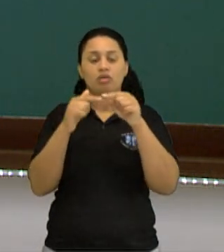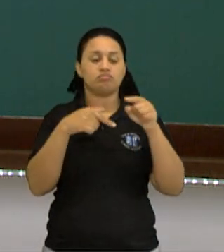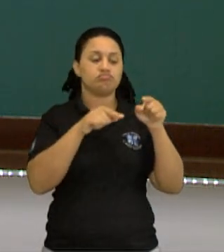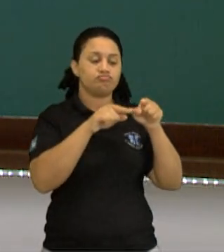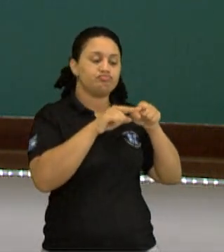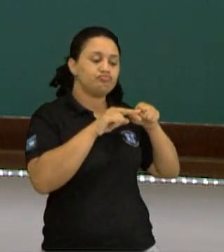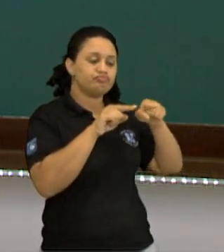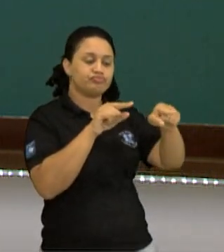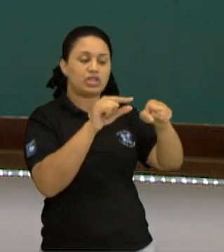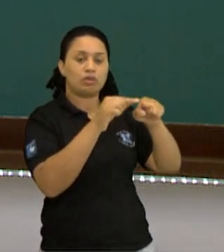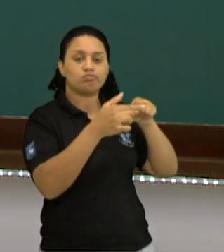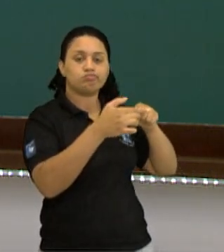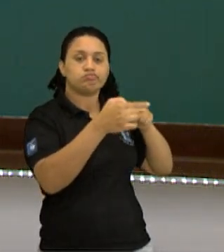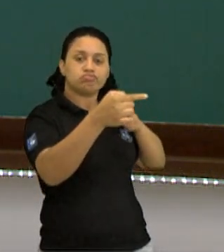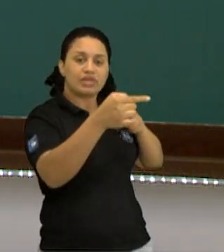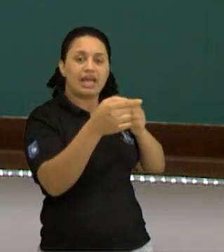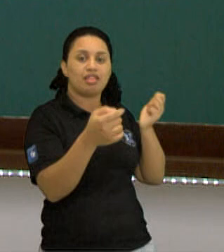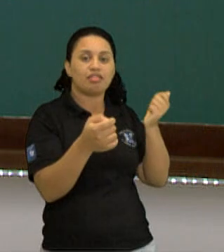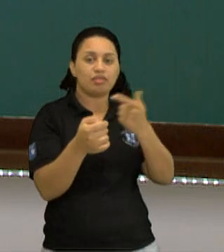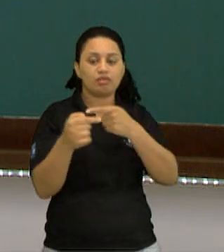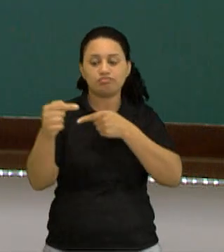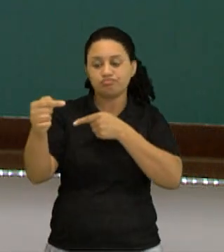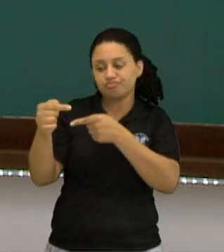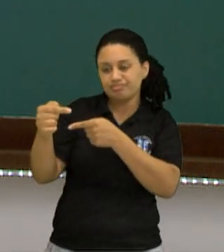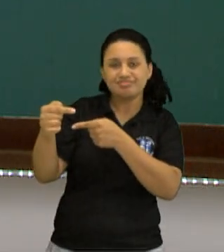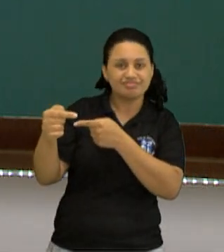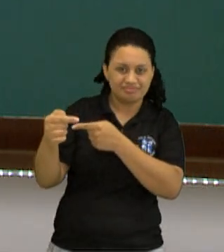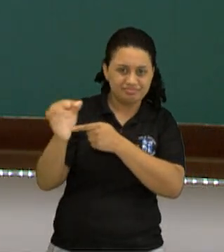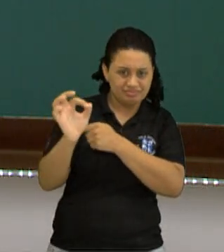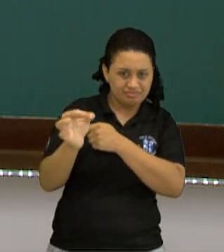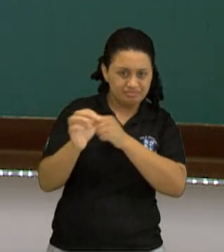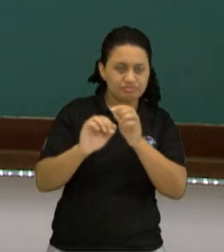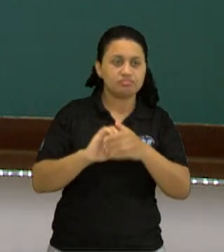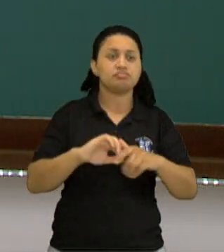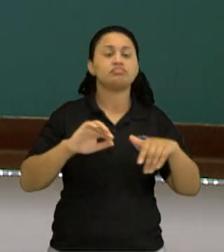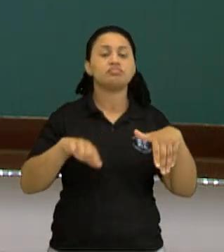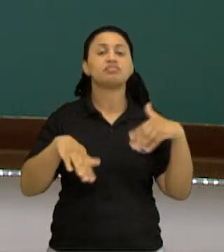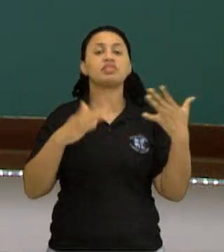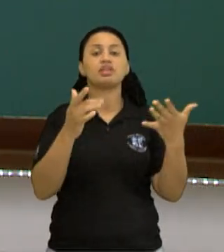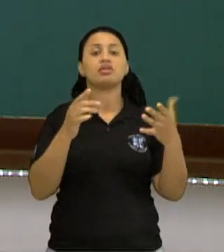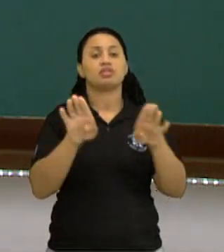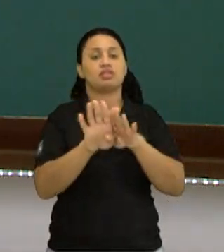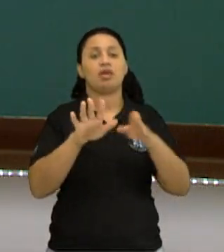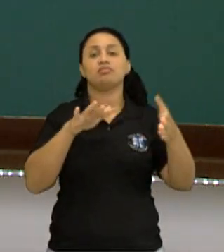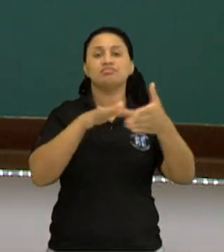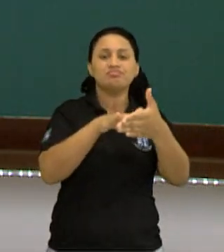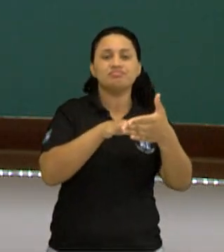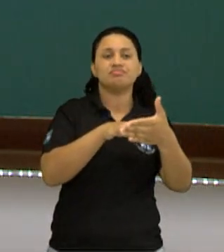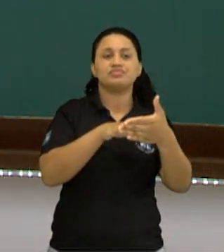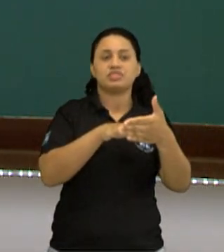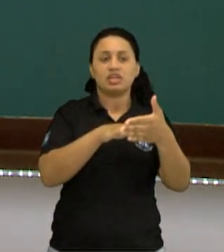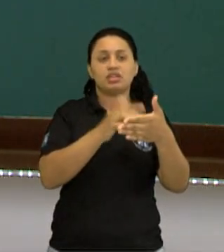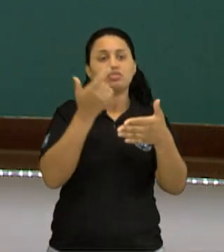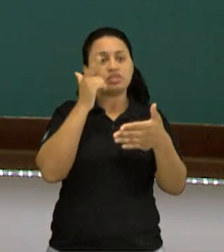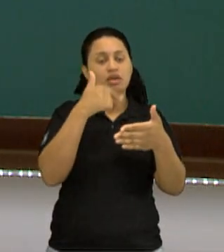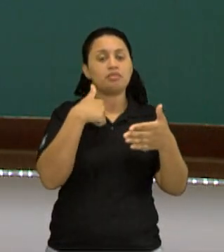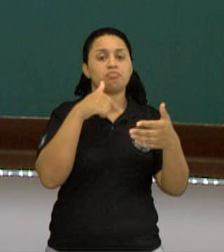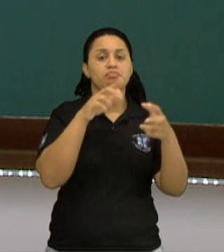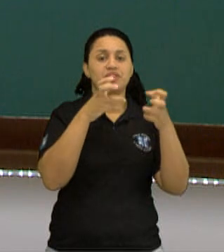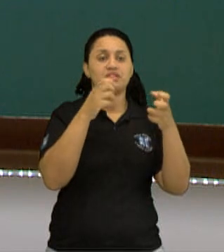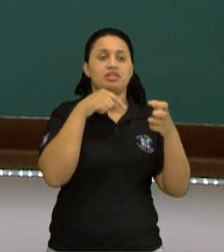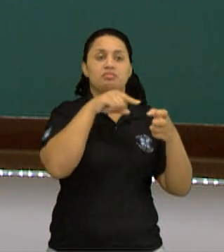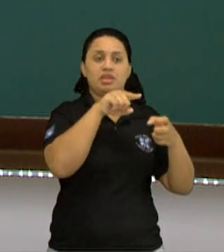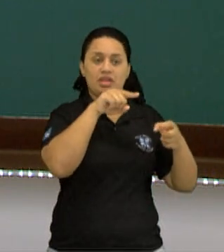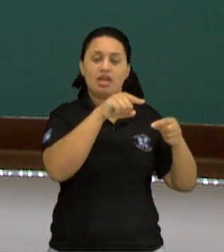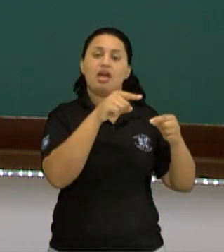do 3, ela é maior que a velocidade do 4, certo? E aí vem a questão do impacto. Você percebe que a velocidade